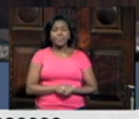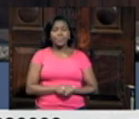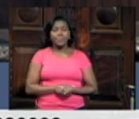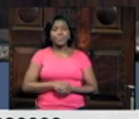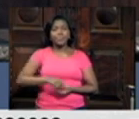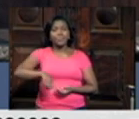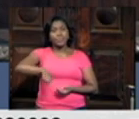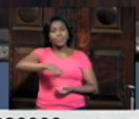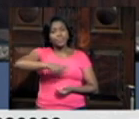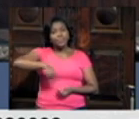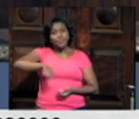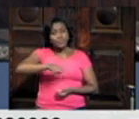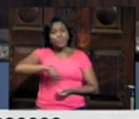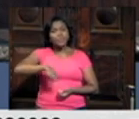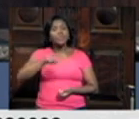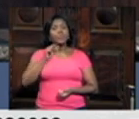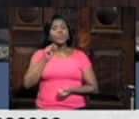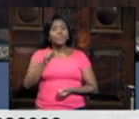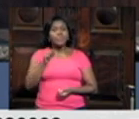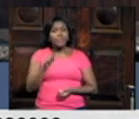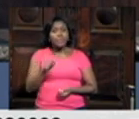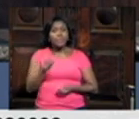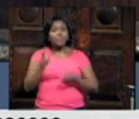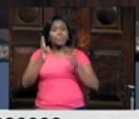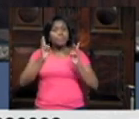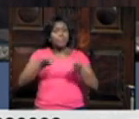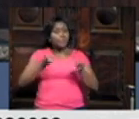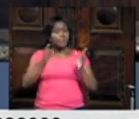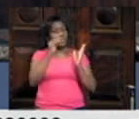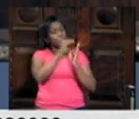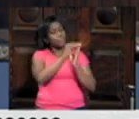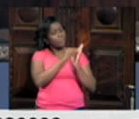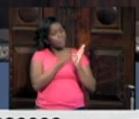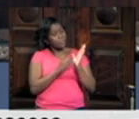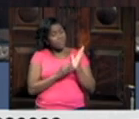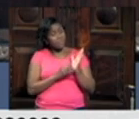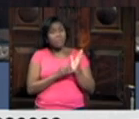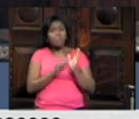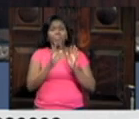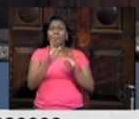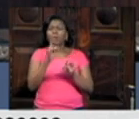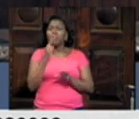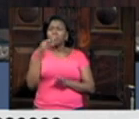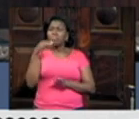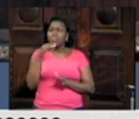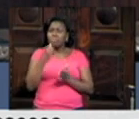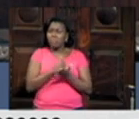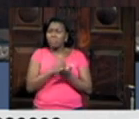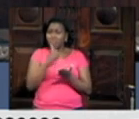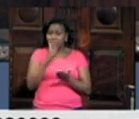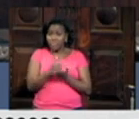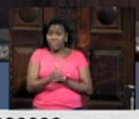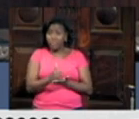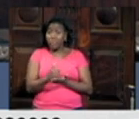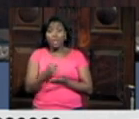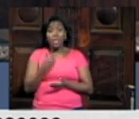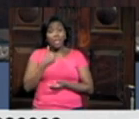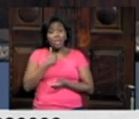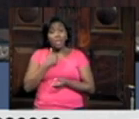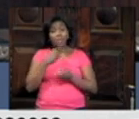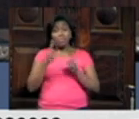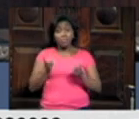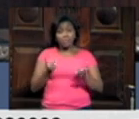nós pudéssemos não ter essa publicação. Mas 1 minuto apenas mais, senhora presidente, que fui eu